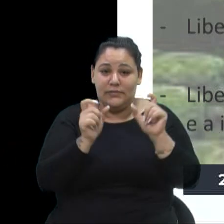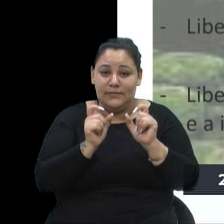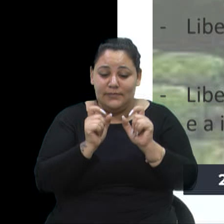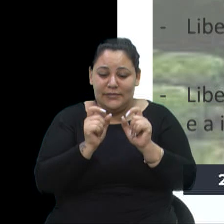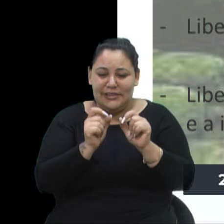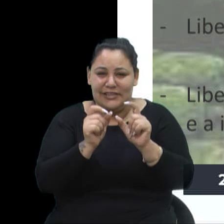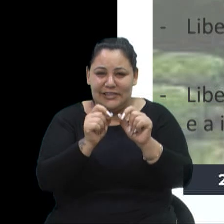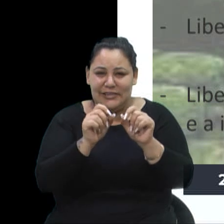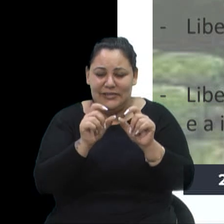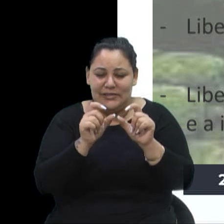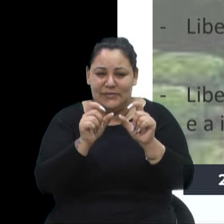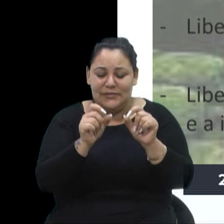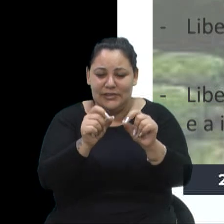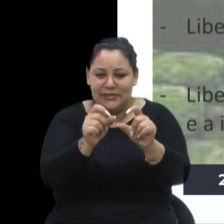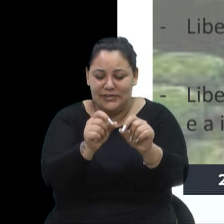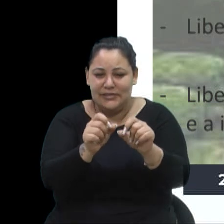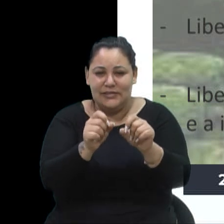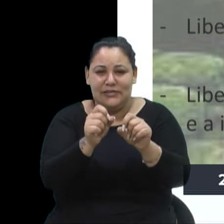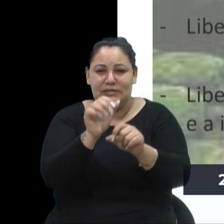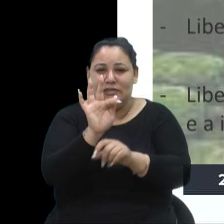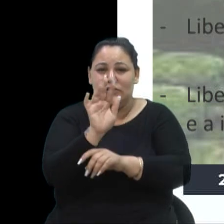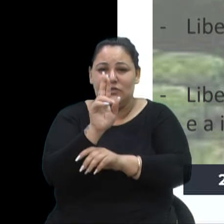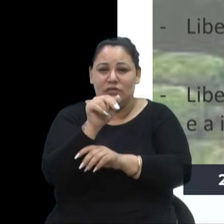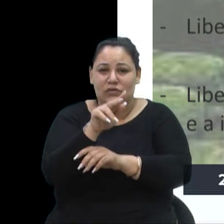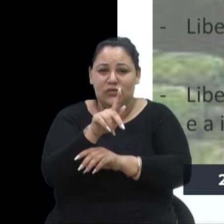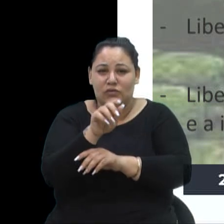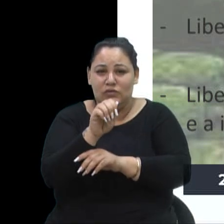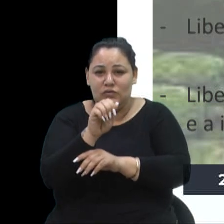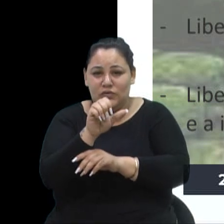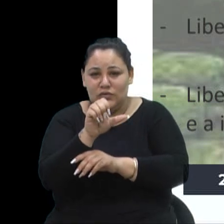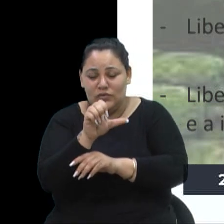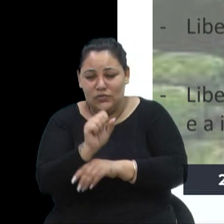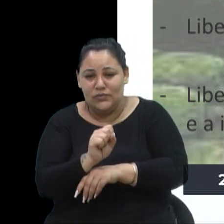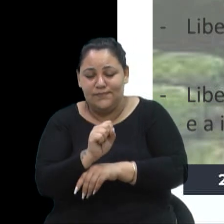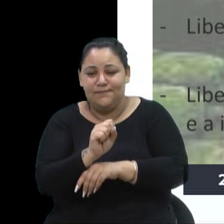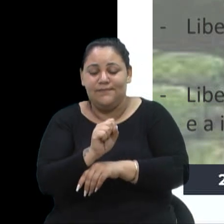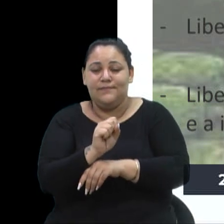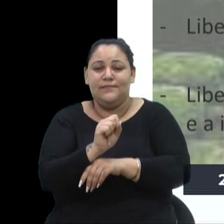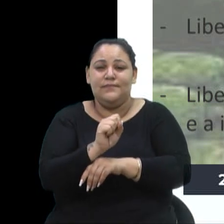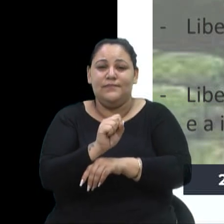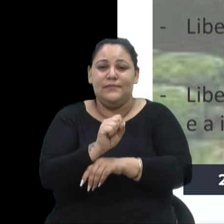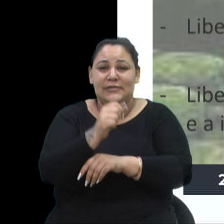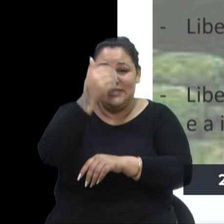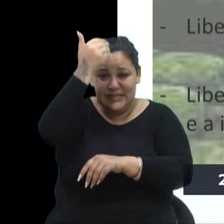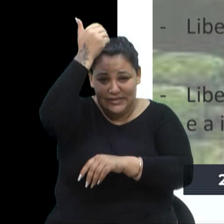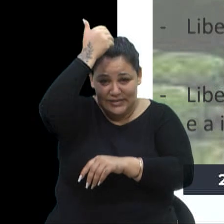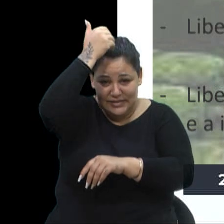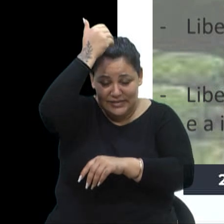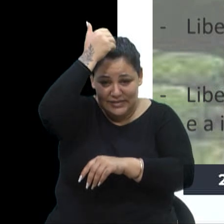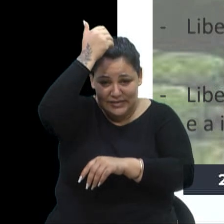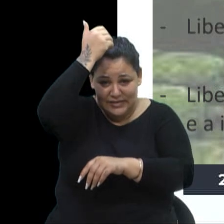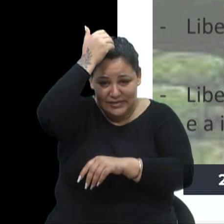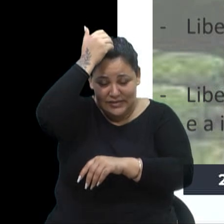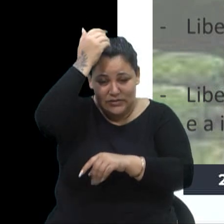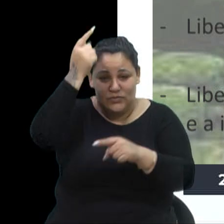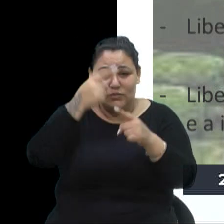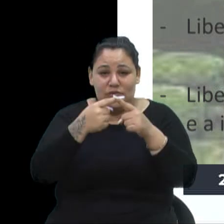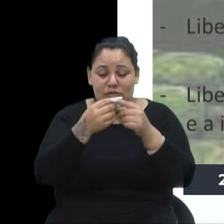extintos adormecidos, resistentes a antibióticos, devido ao derretimento do permafrost.